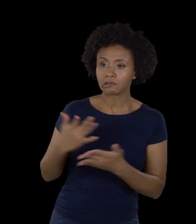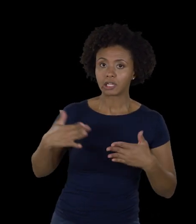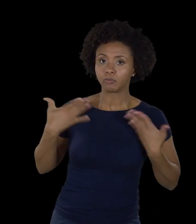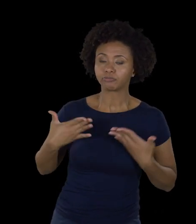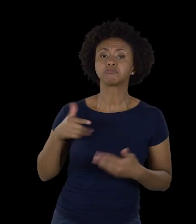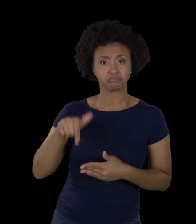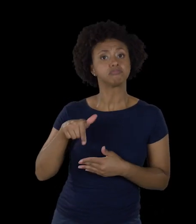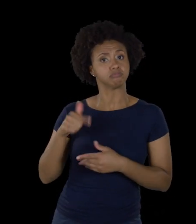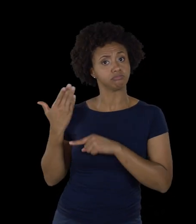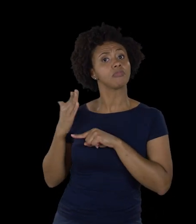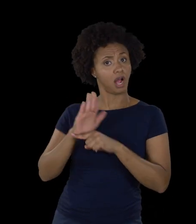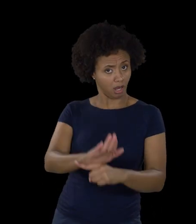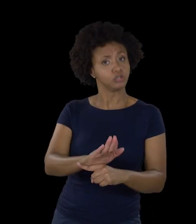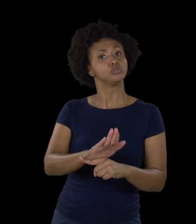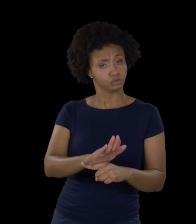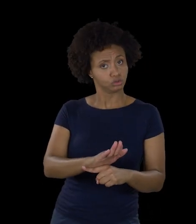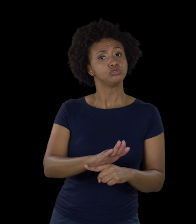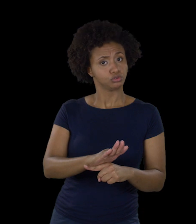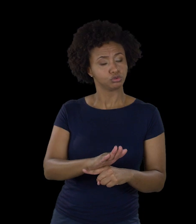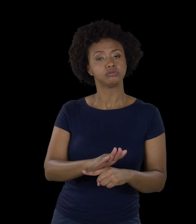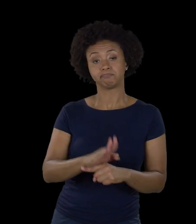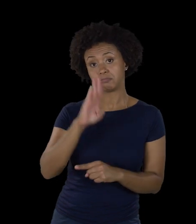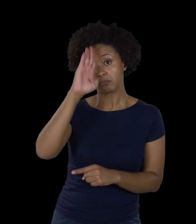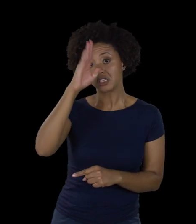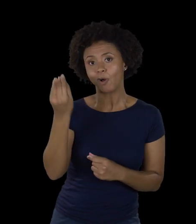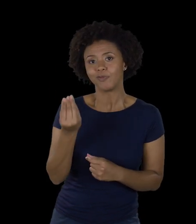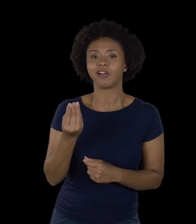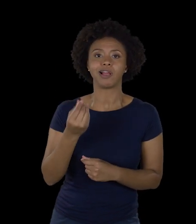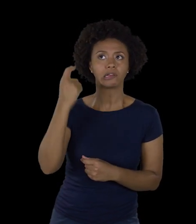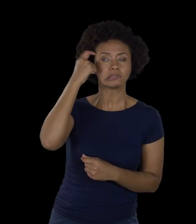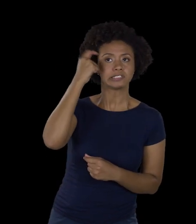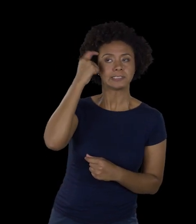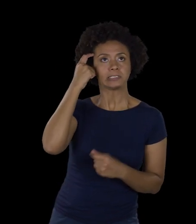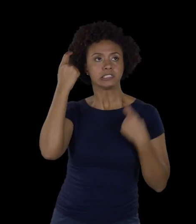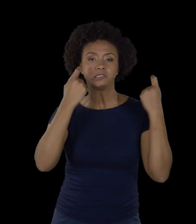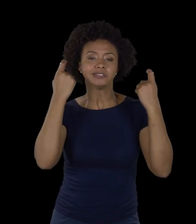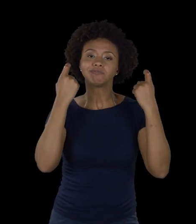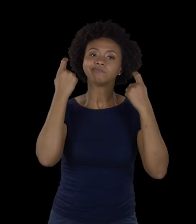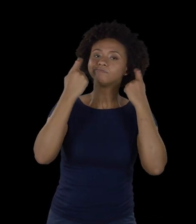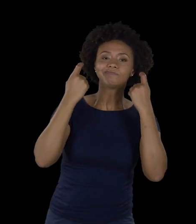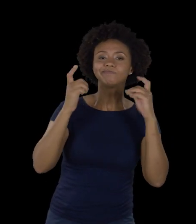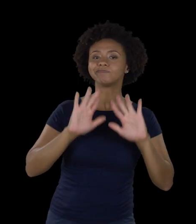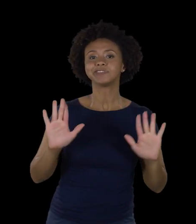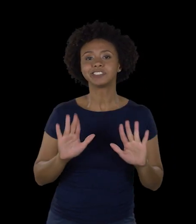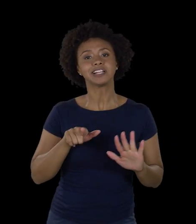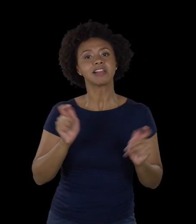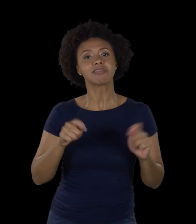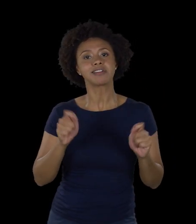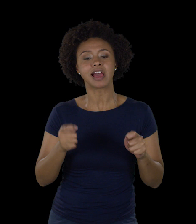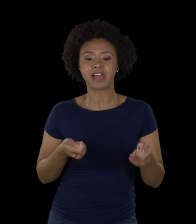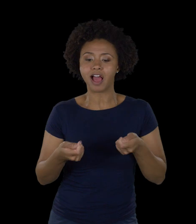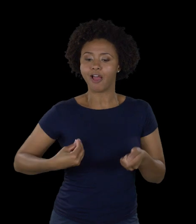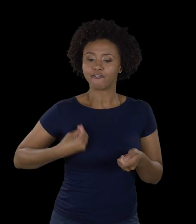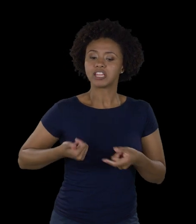bom efeito, inclusive em termos psicológicos, e você sente que está controlando bem a sua